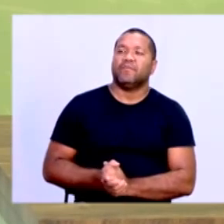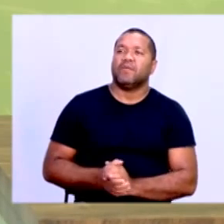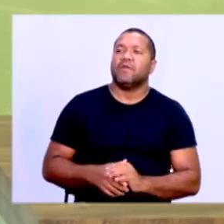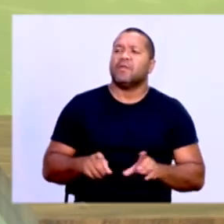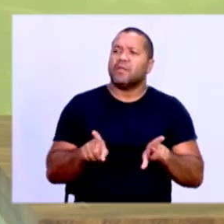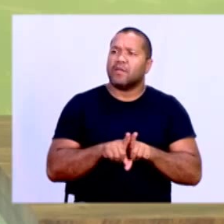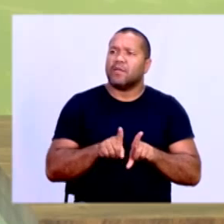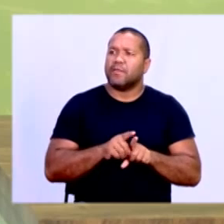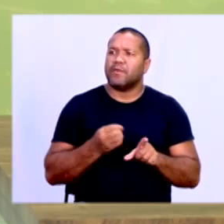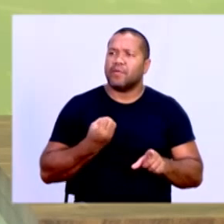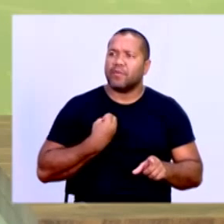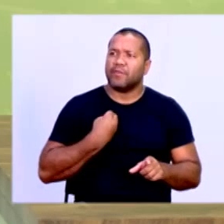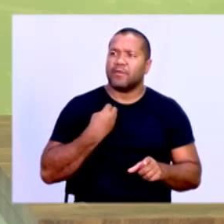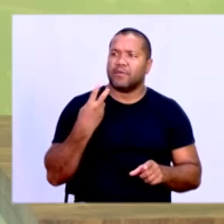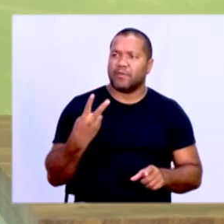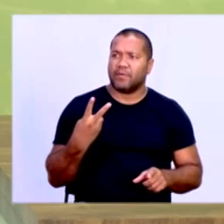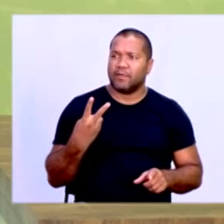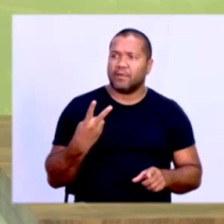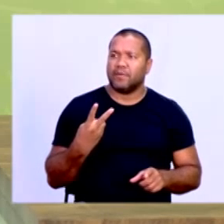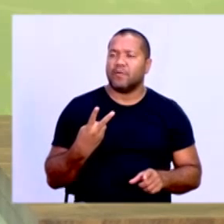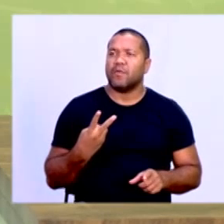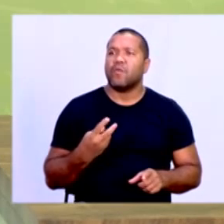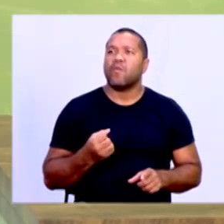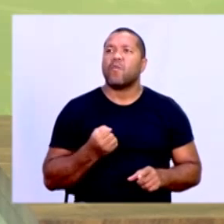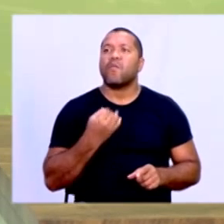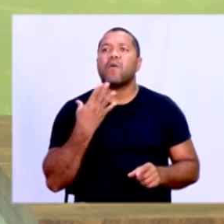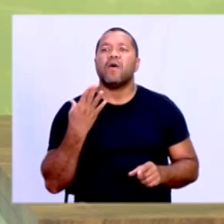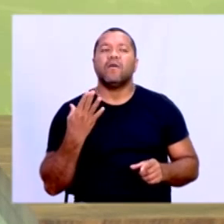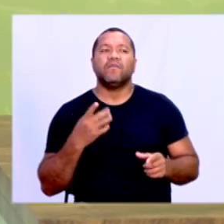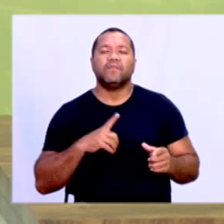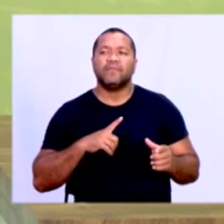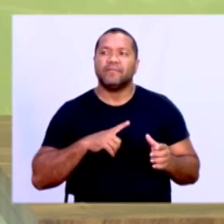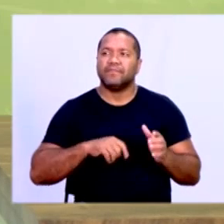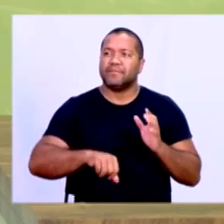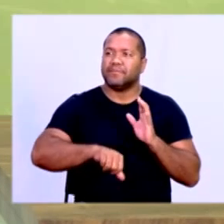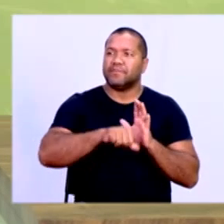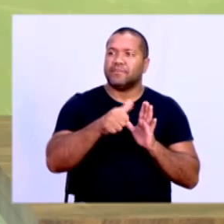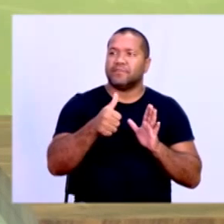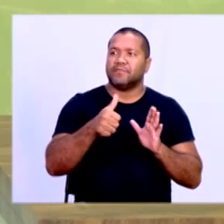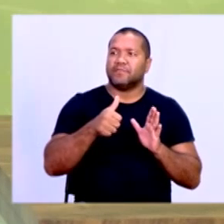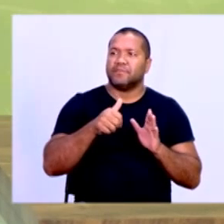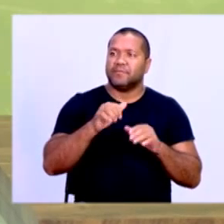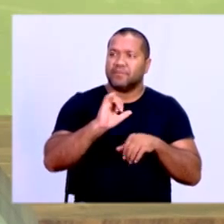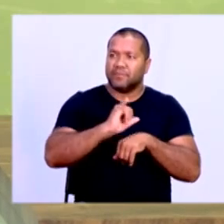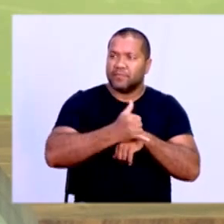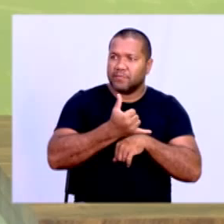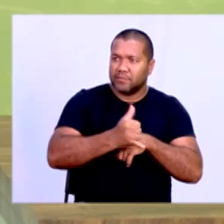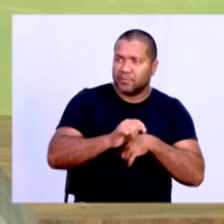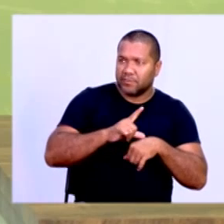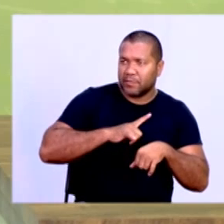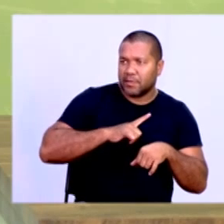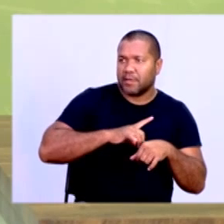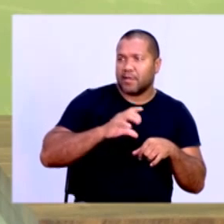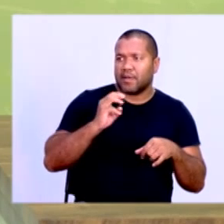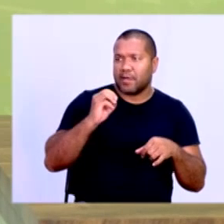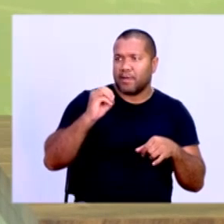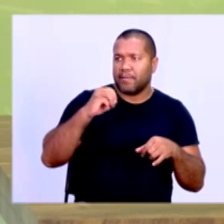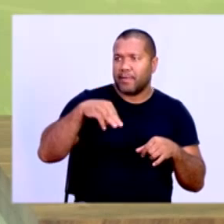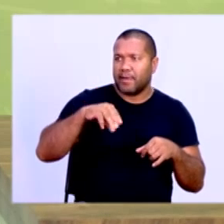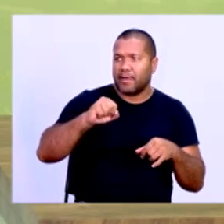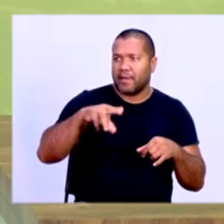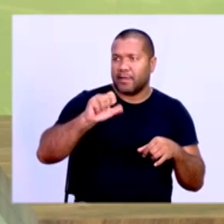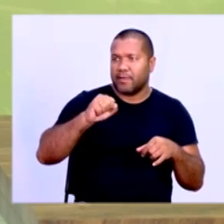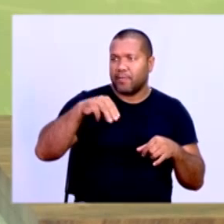a questão de número 2. Qual é a principal função da camada model dentro